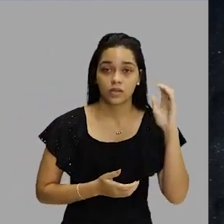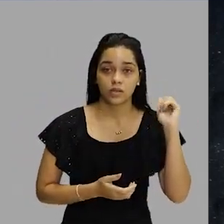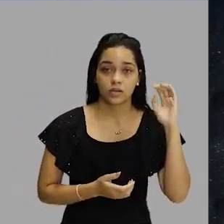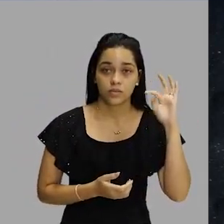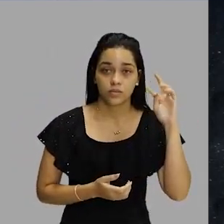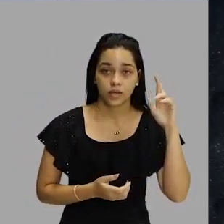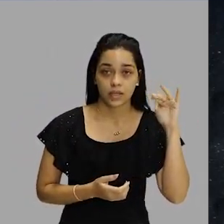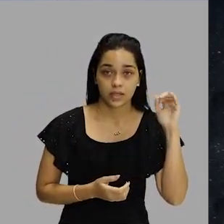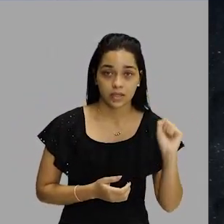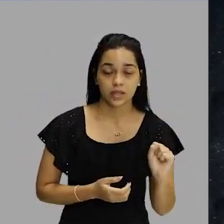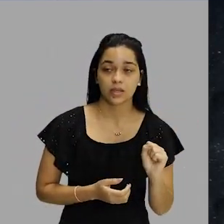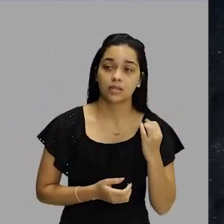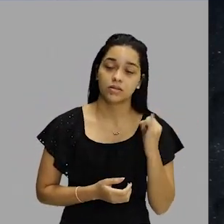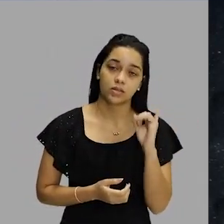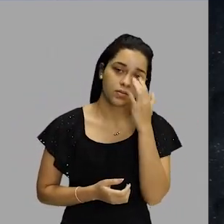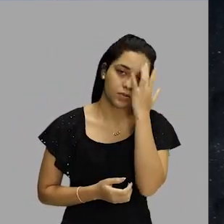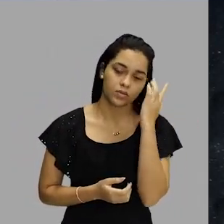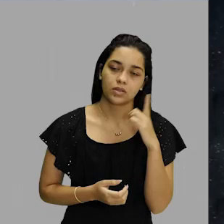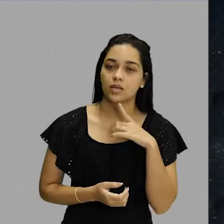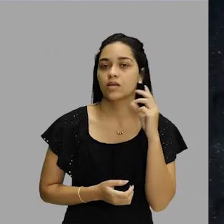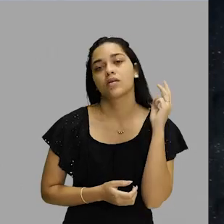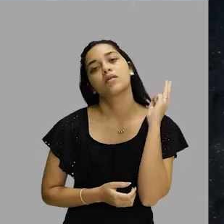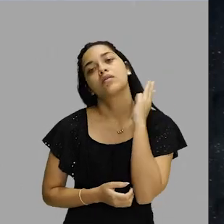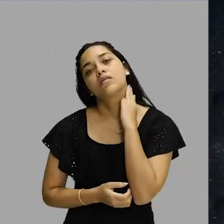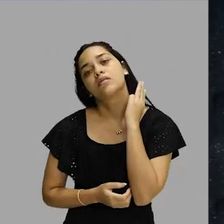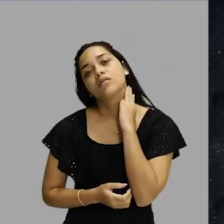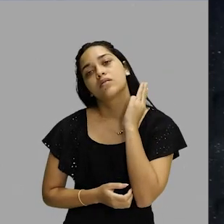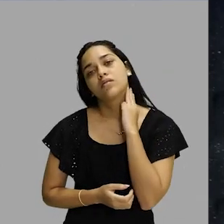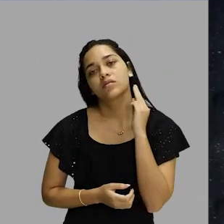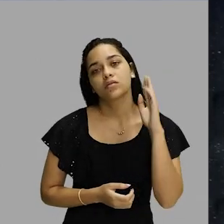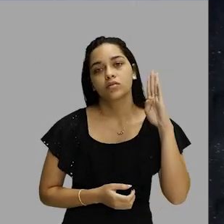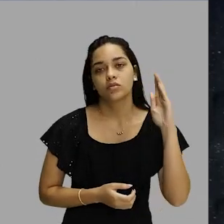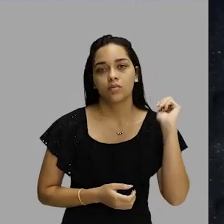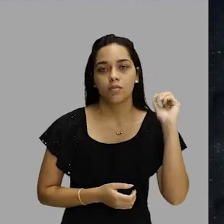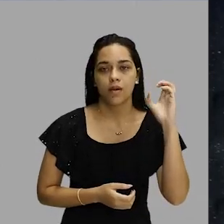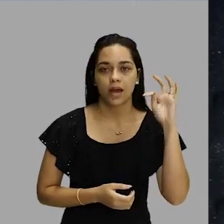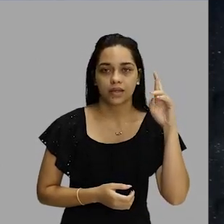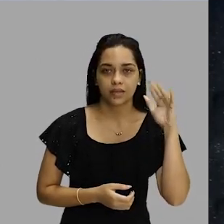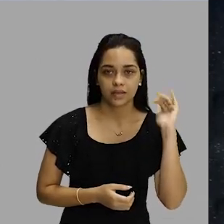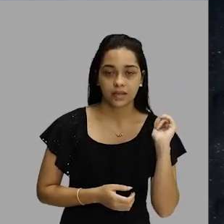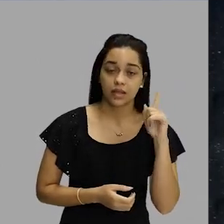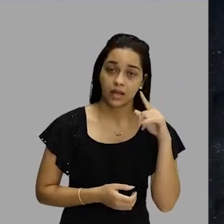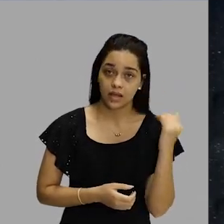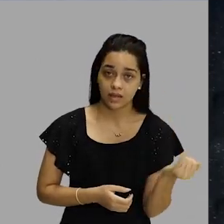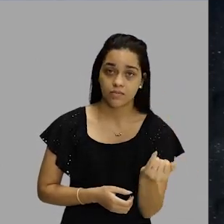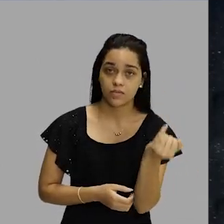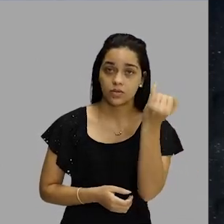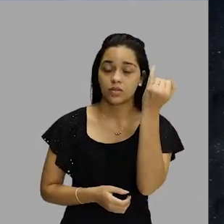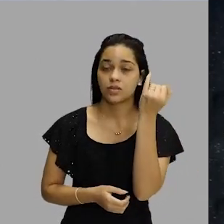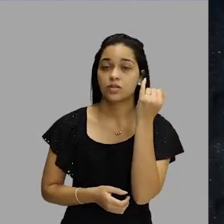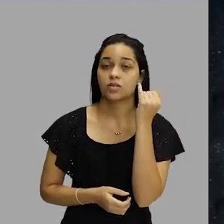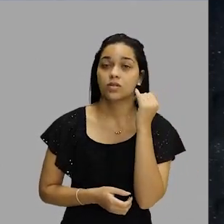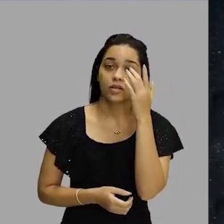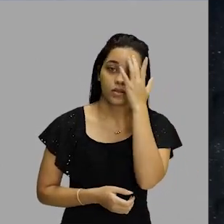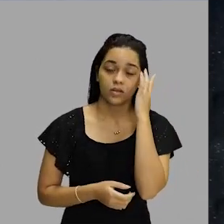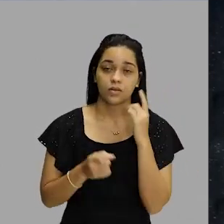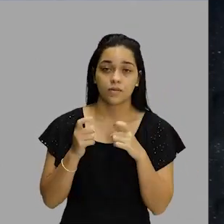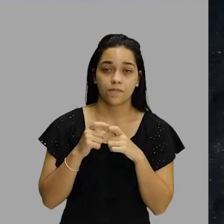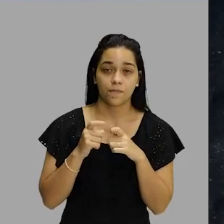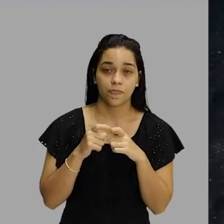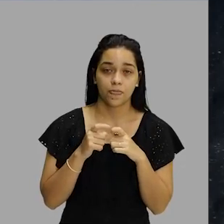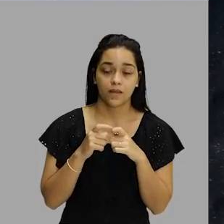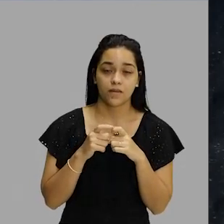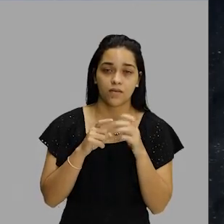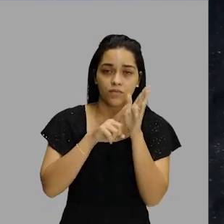Então, se o cara tiver meningite bacteriana, é muito importante que o médico, ao